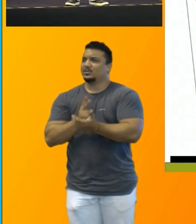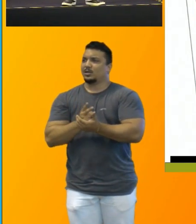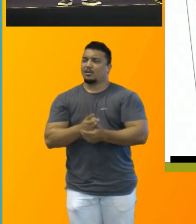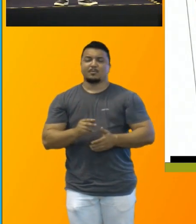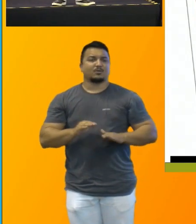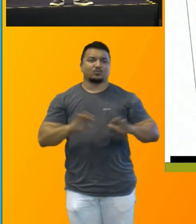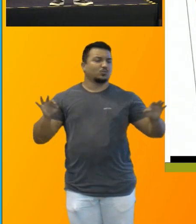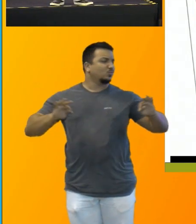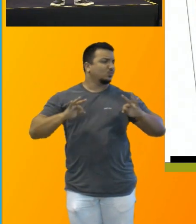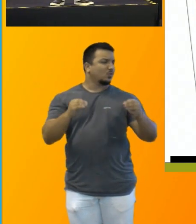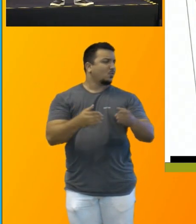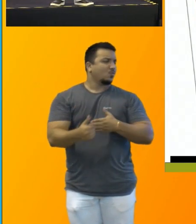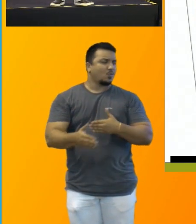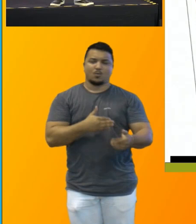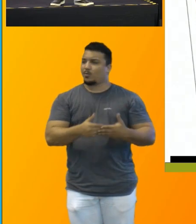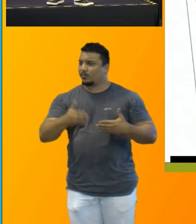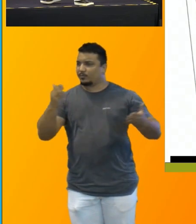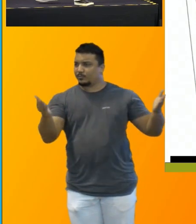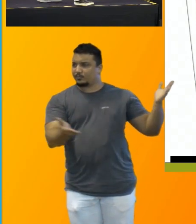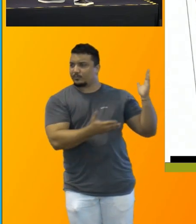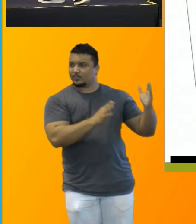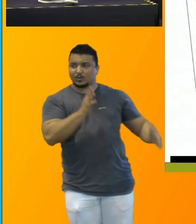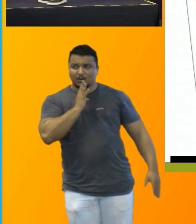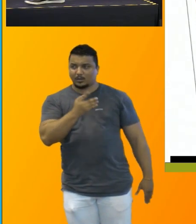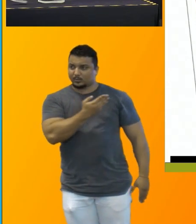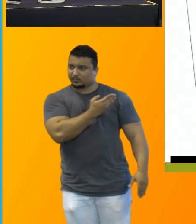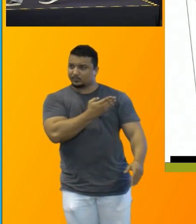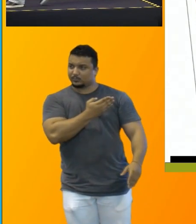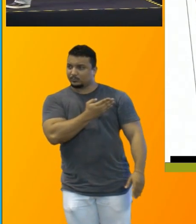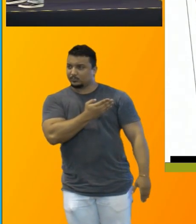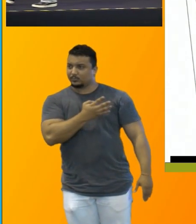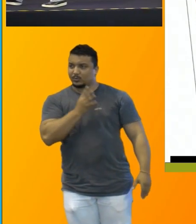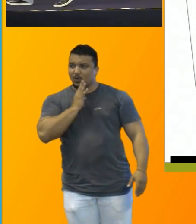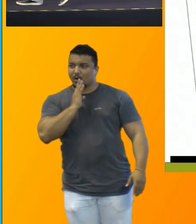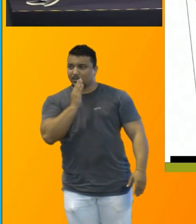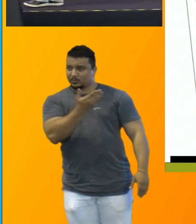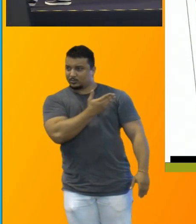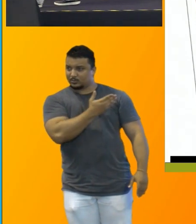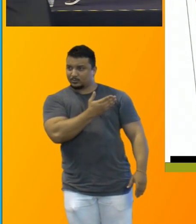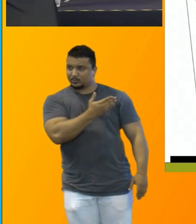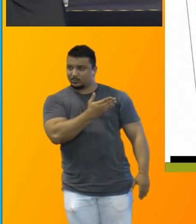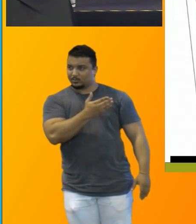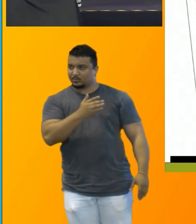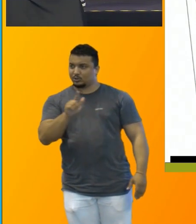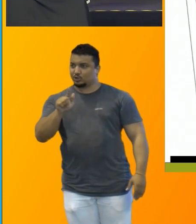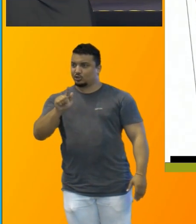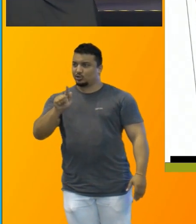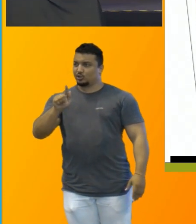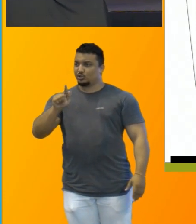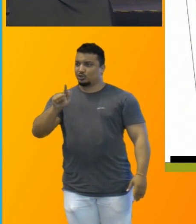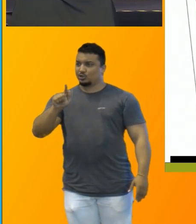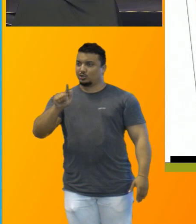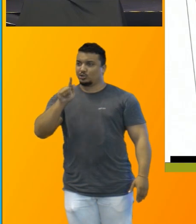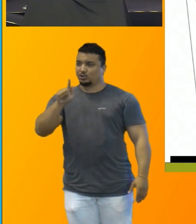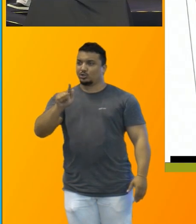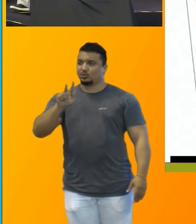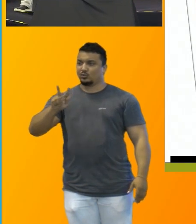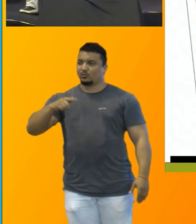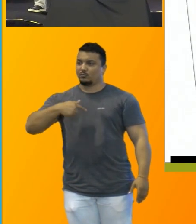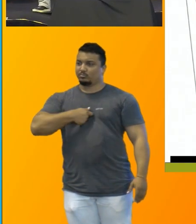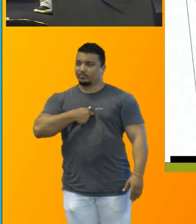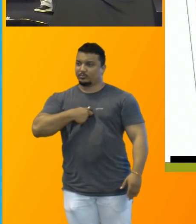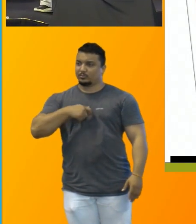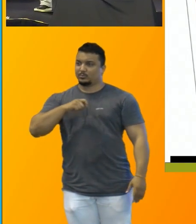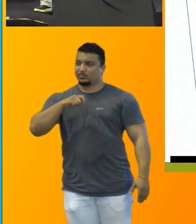comum para qualquer jovem de primeiro, segundo ou terceiro ano, principalmente quem está no terceiro ano do ensino médio? Qual é